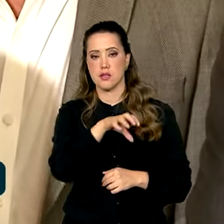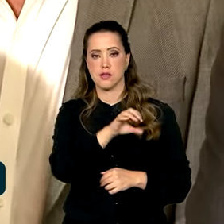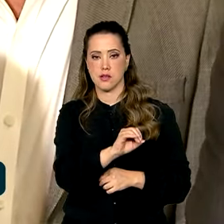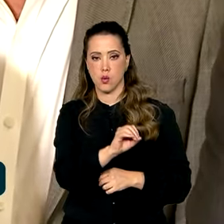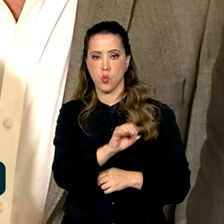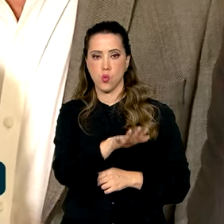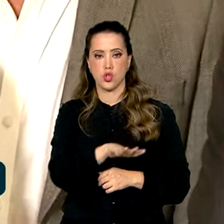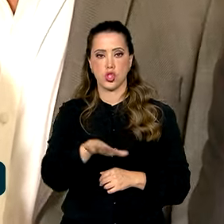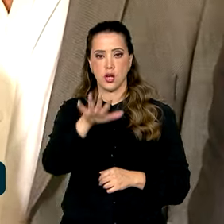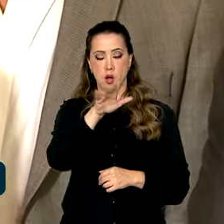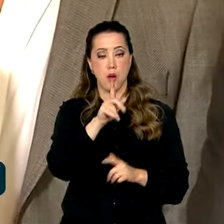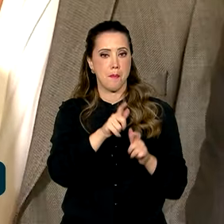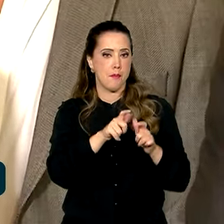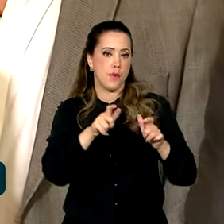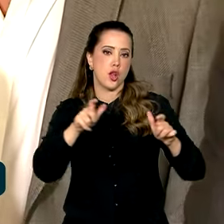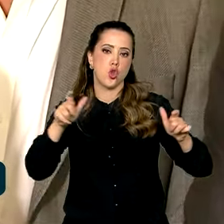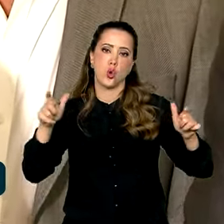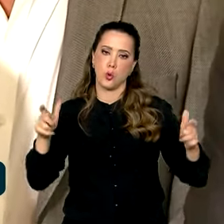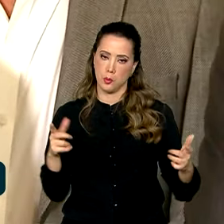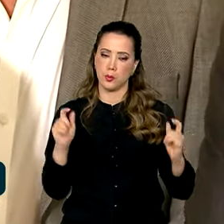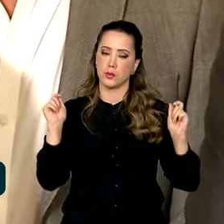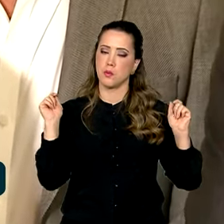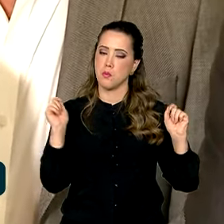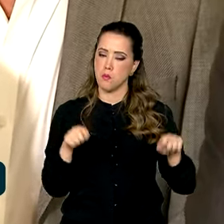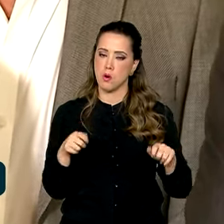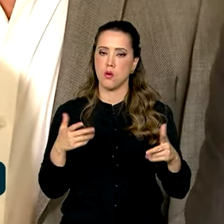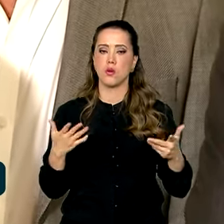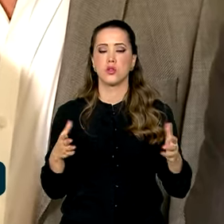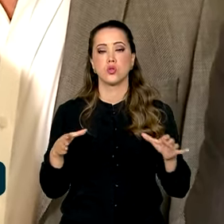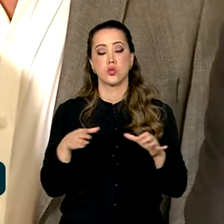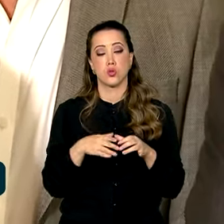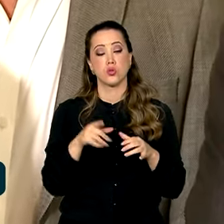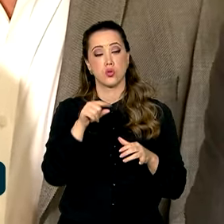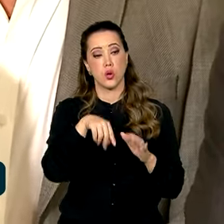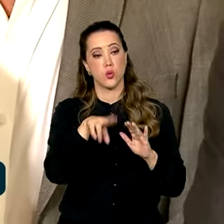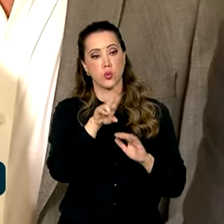é mais abrangente, portanto, é o mecanismo correto de funcionamento.